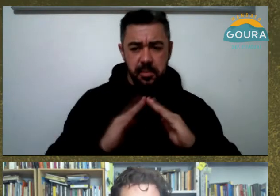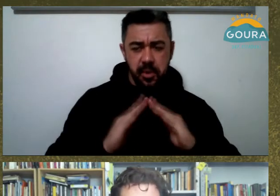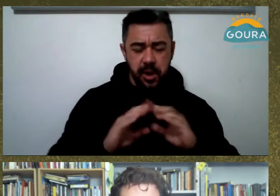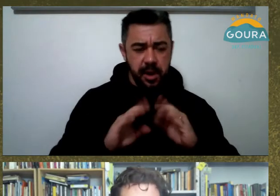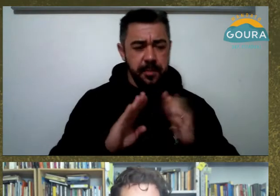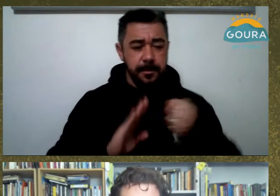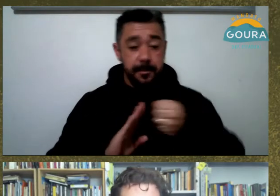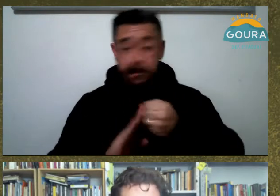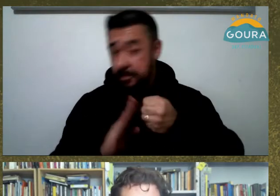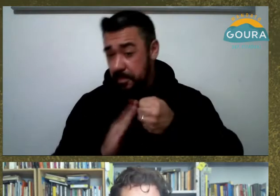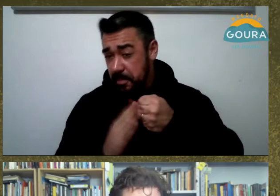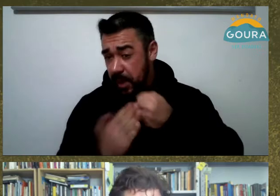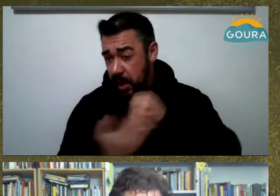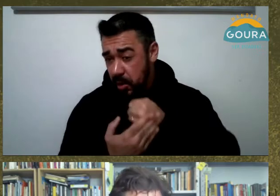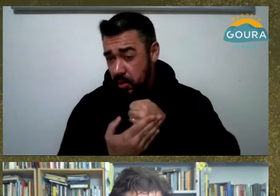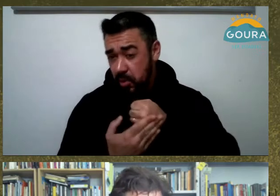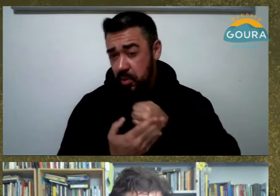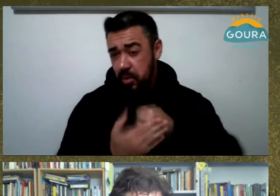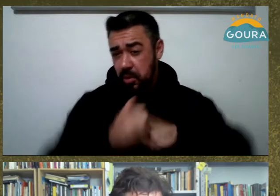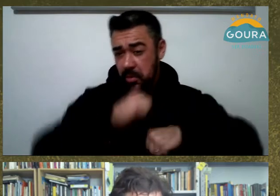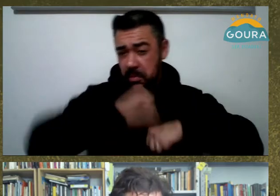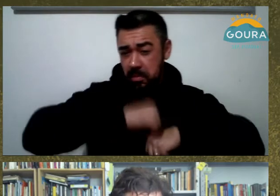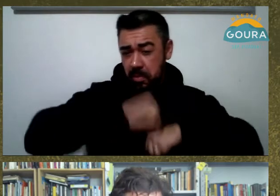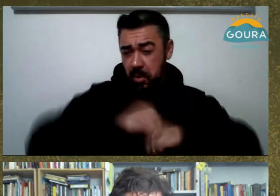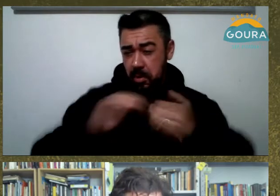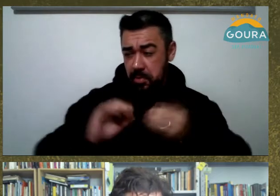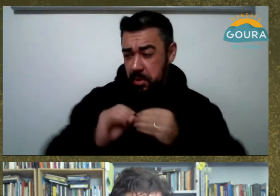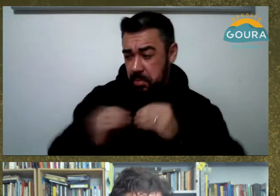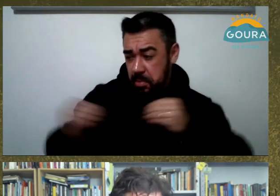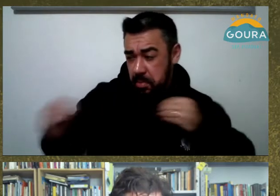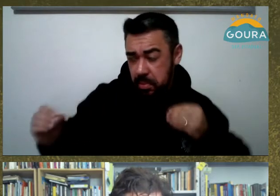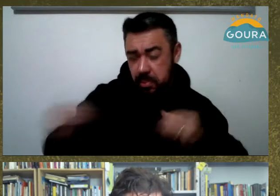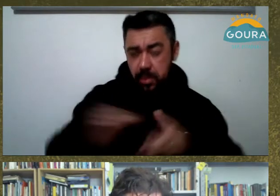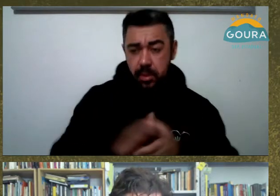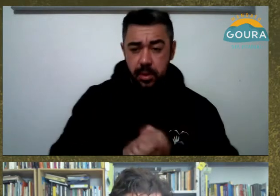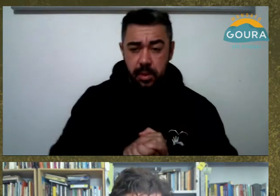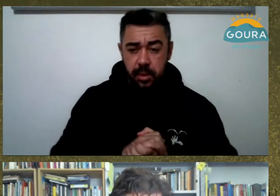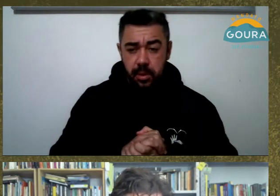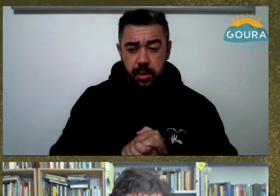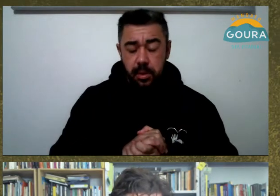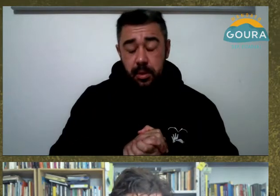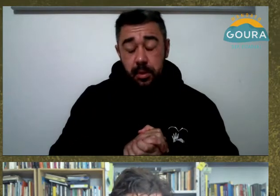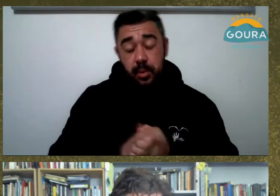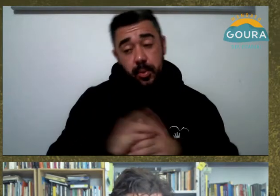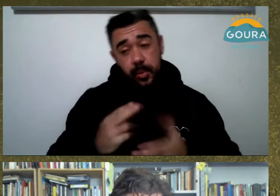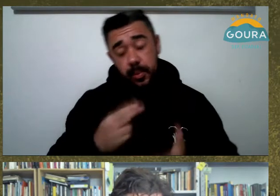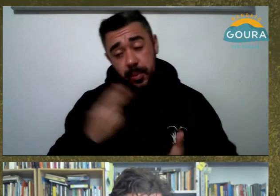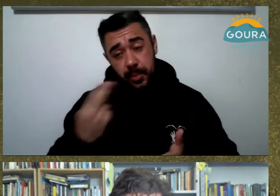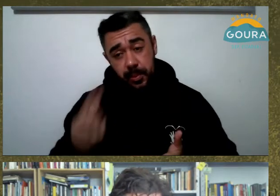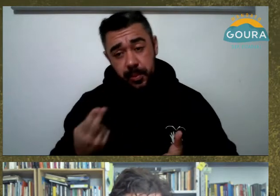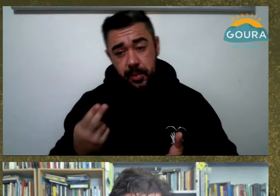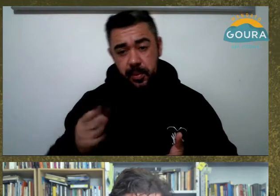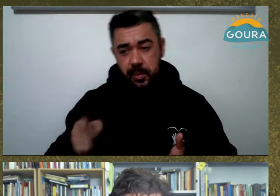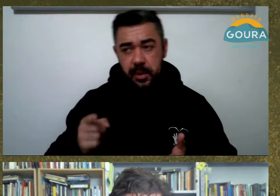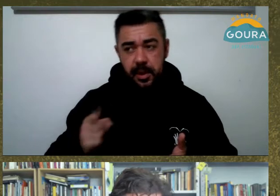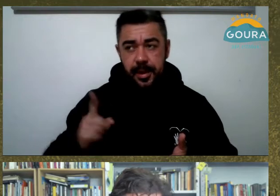um bairro segregado, alguém de uma raça que